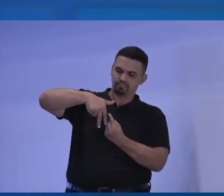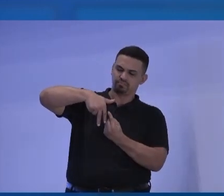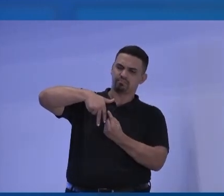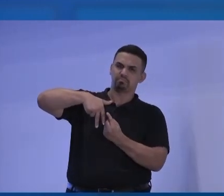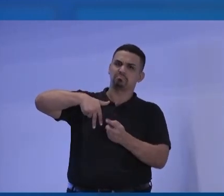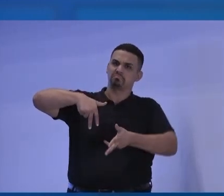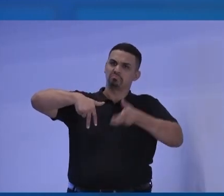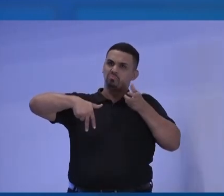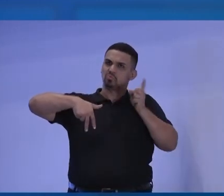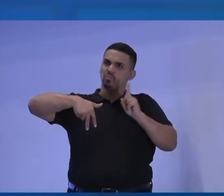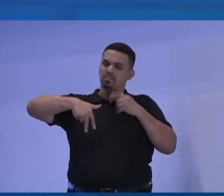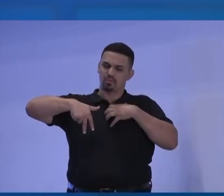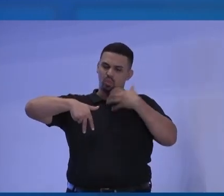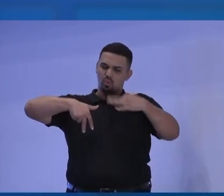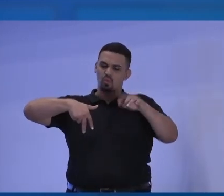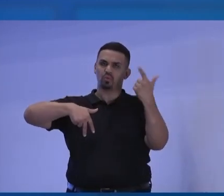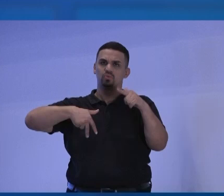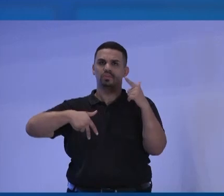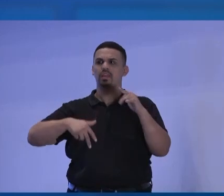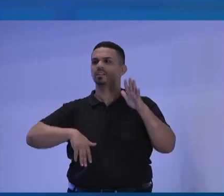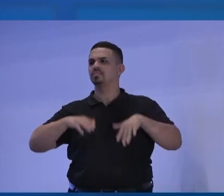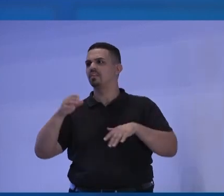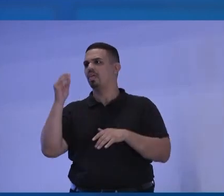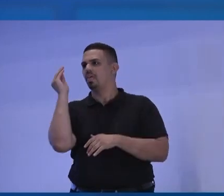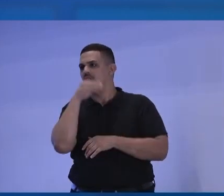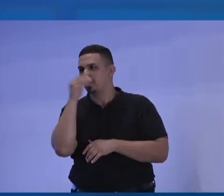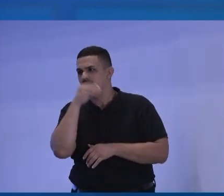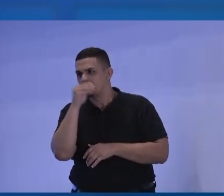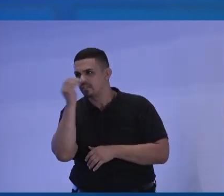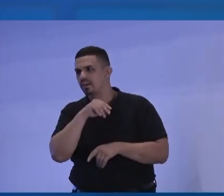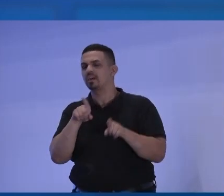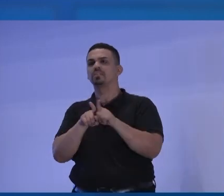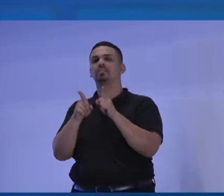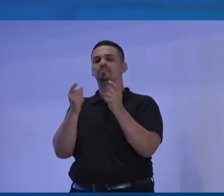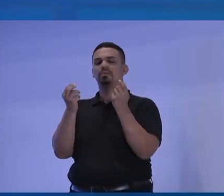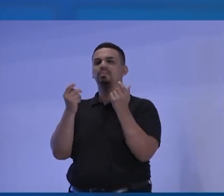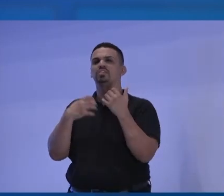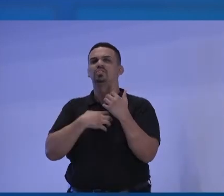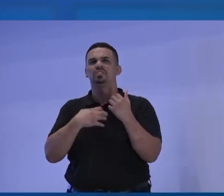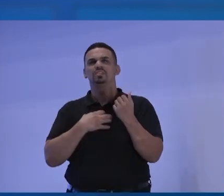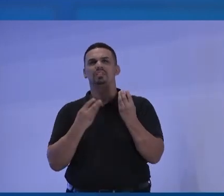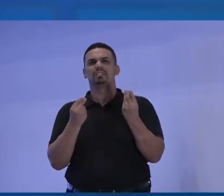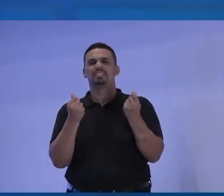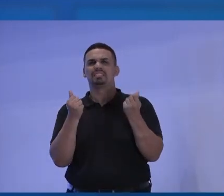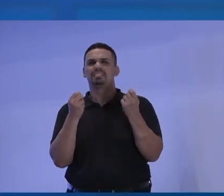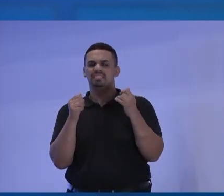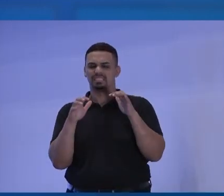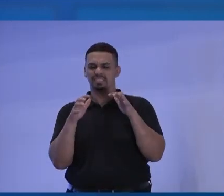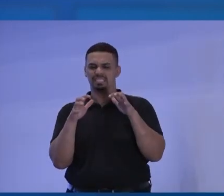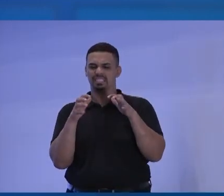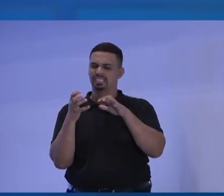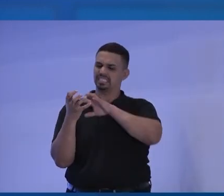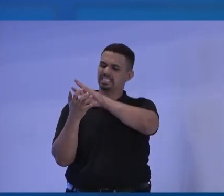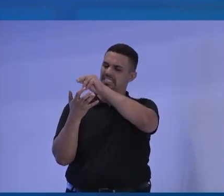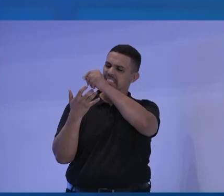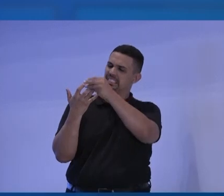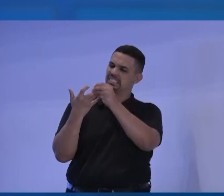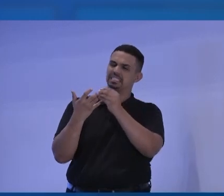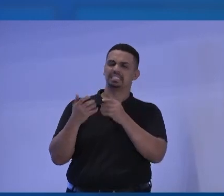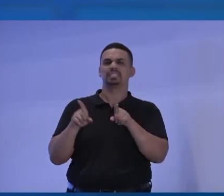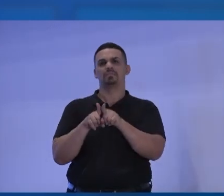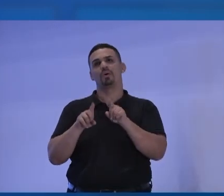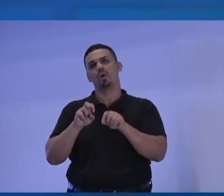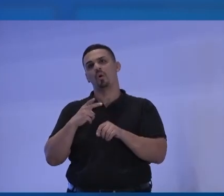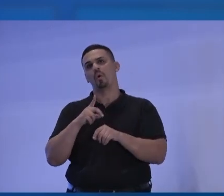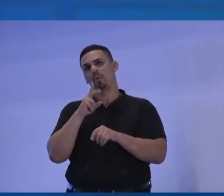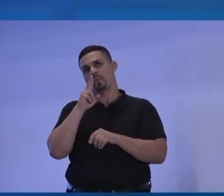suspeitar e investigar. Perda de força, né, formigamento nos pés e nas mãos, ou em casos já mais graves, mais avançados,